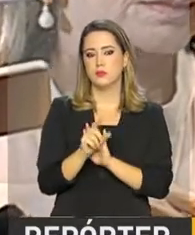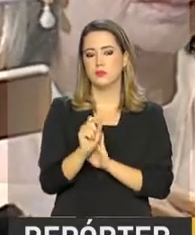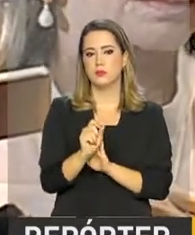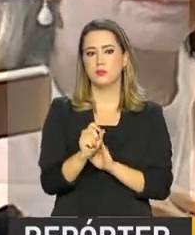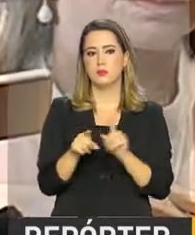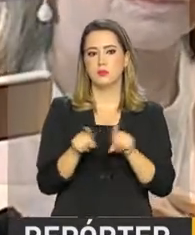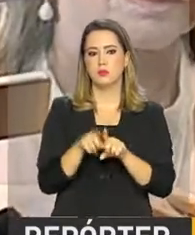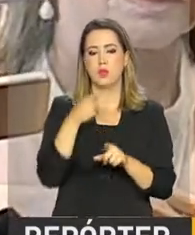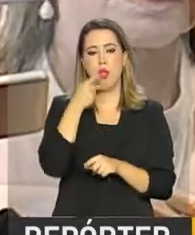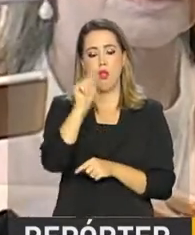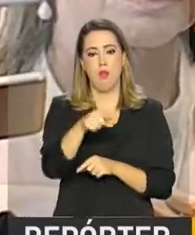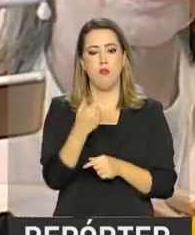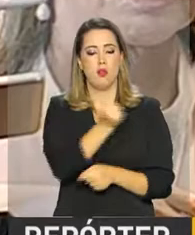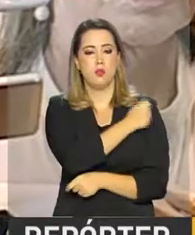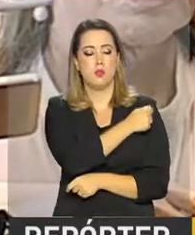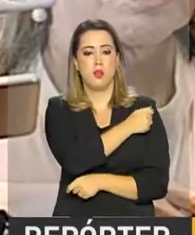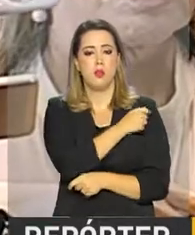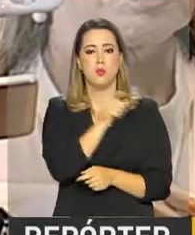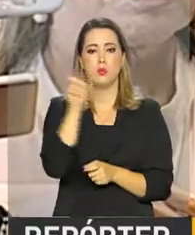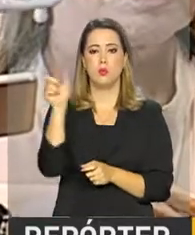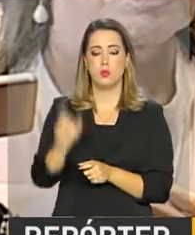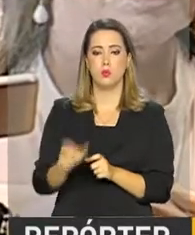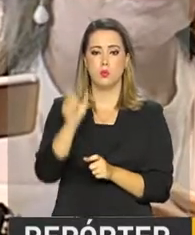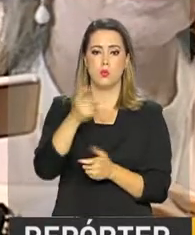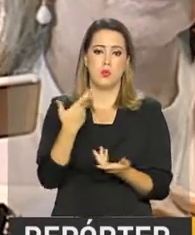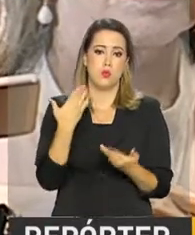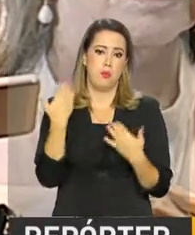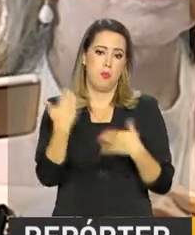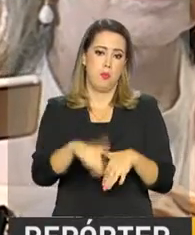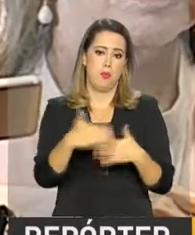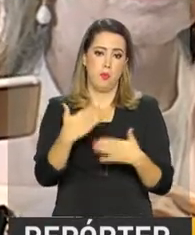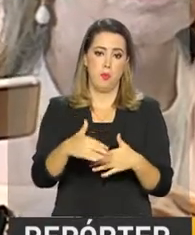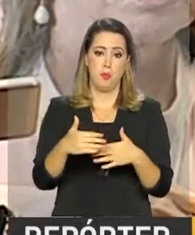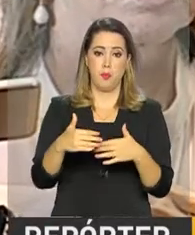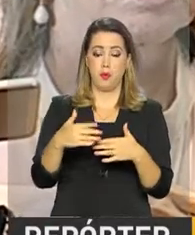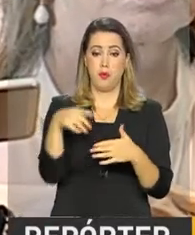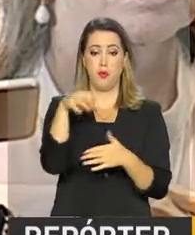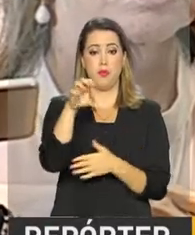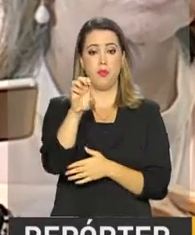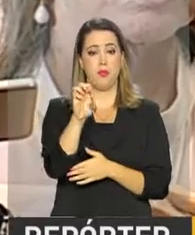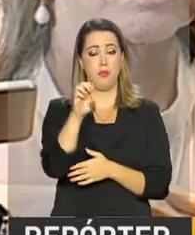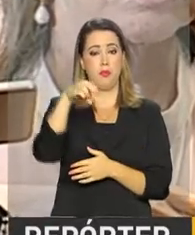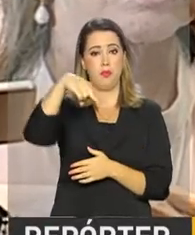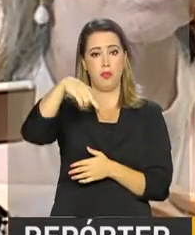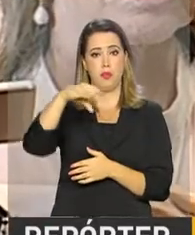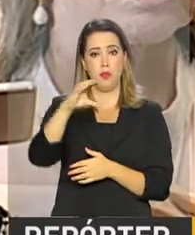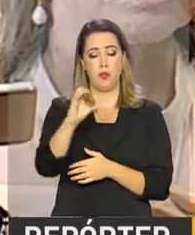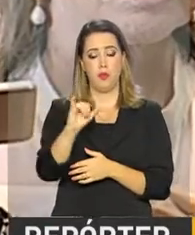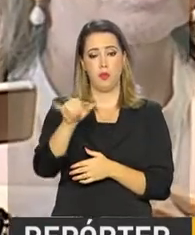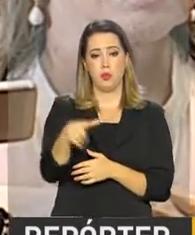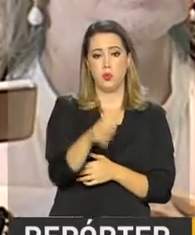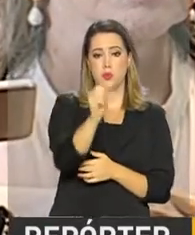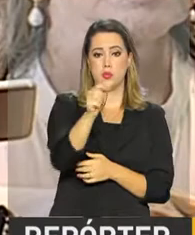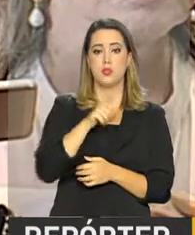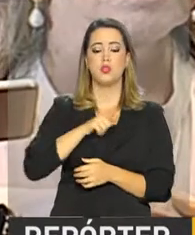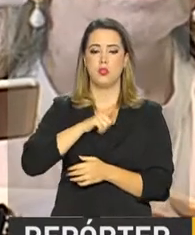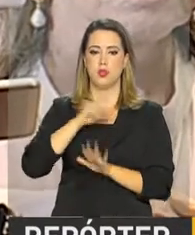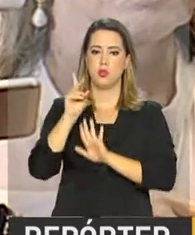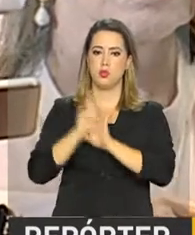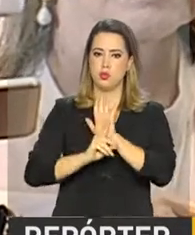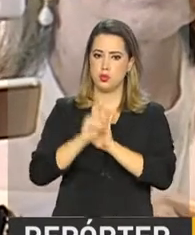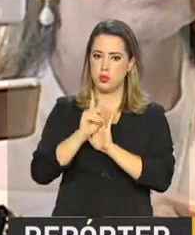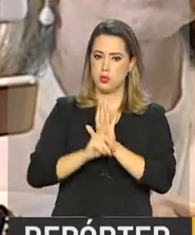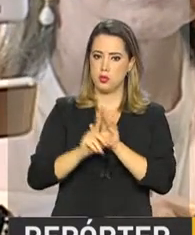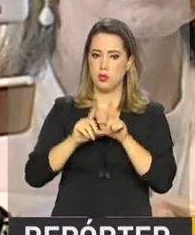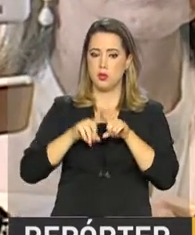Com relação aos alunos que aplicaram para o INSEJA 2017, eles terão direito, desde